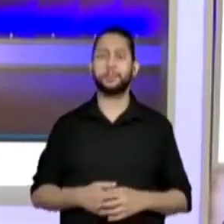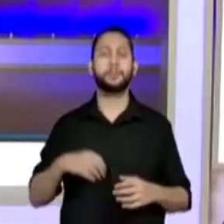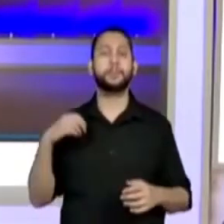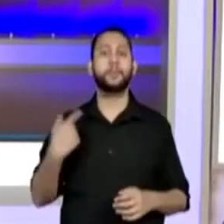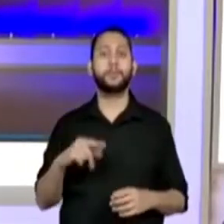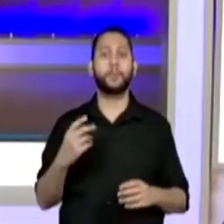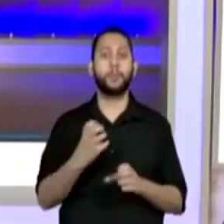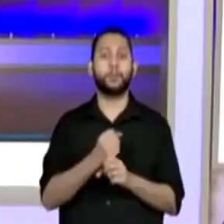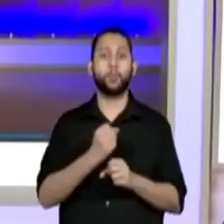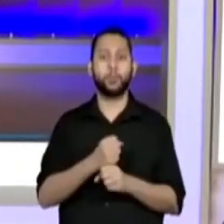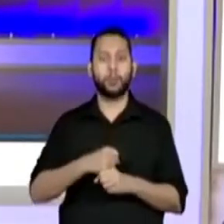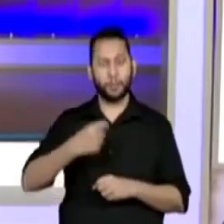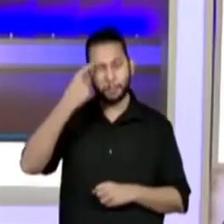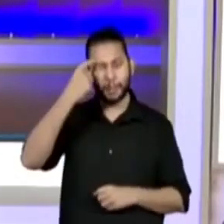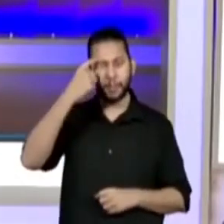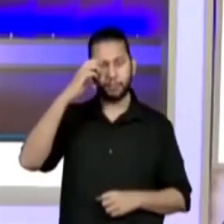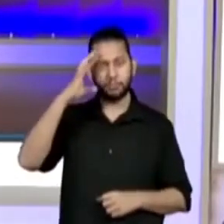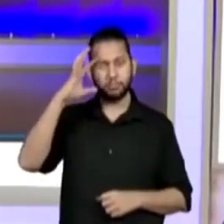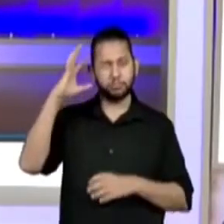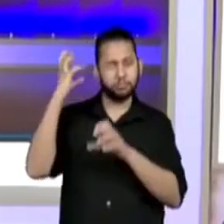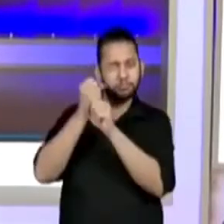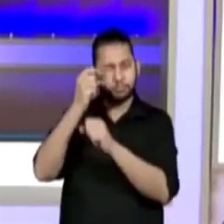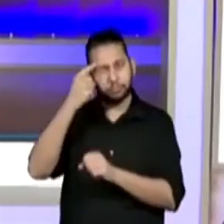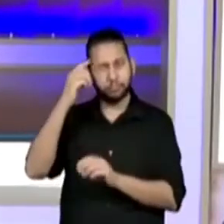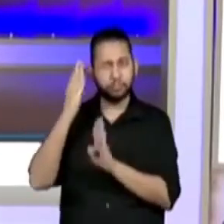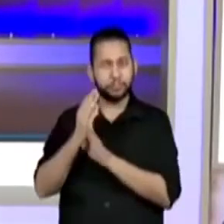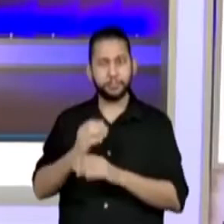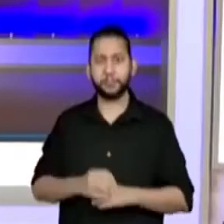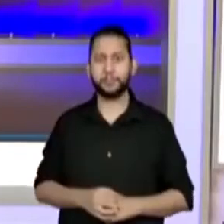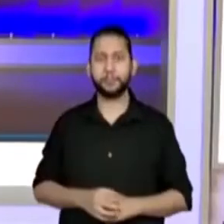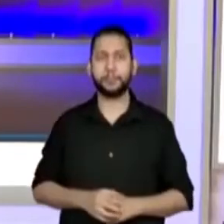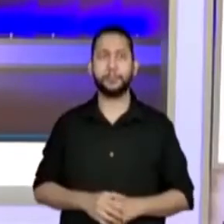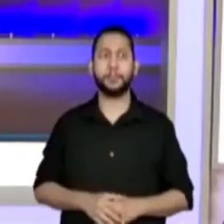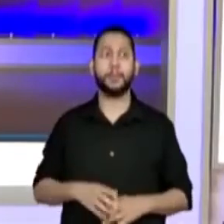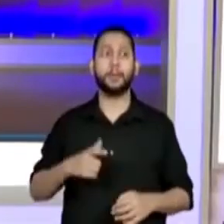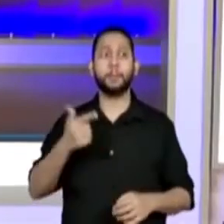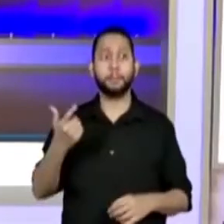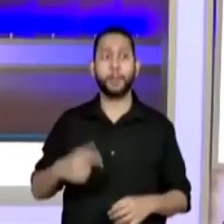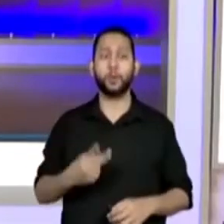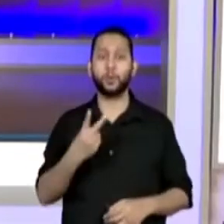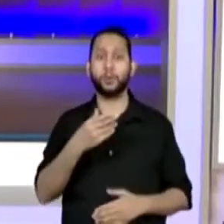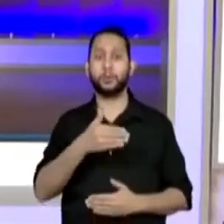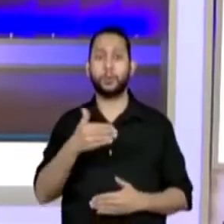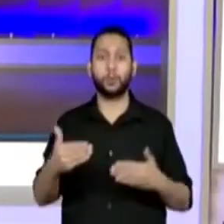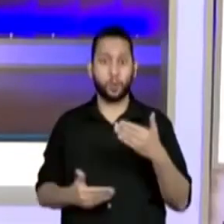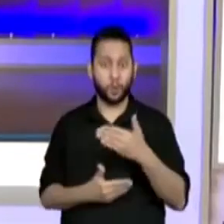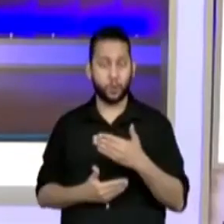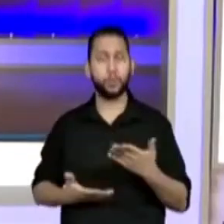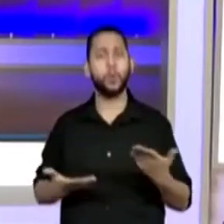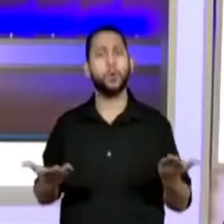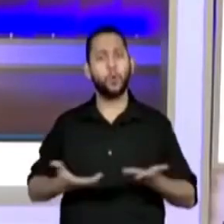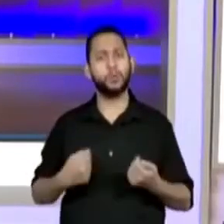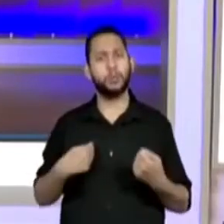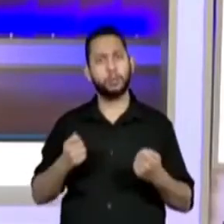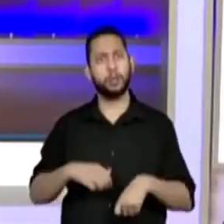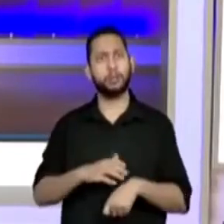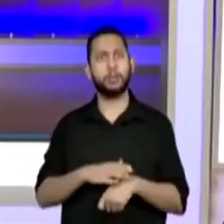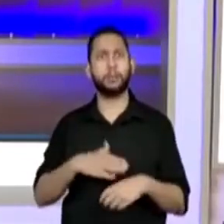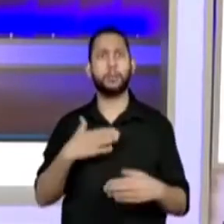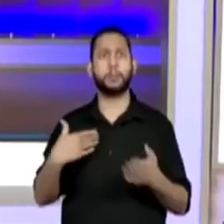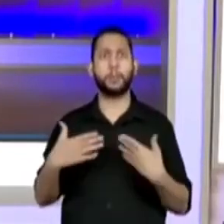Bora para o cálculo mental agora como eu falei para vocês tomar na aula tem só nós dois slides tá bem tranquila hoje dá para interagir bastante